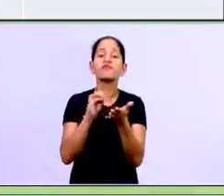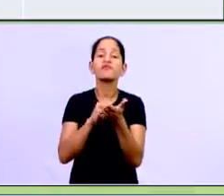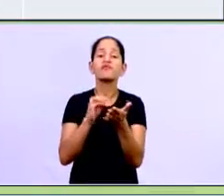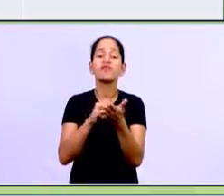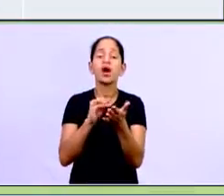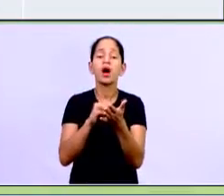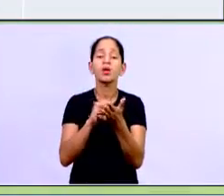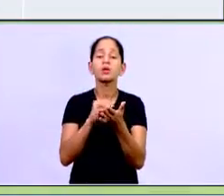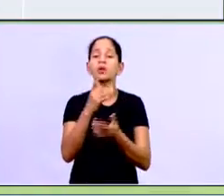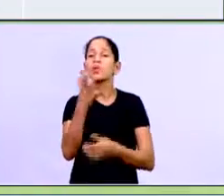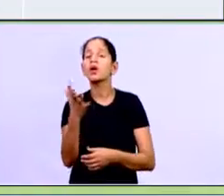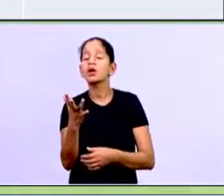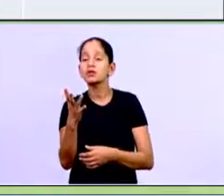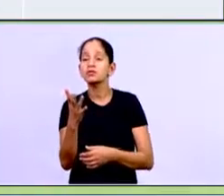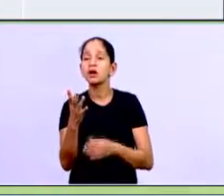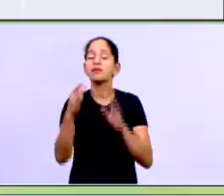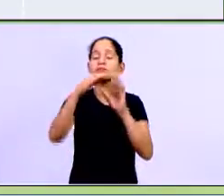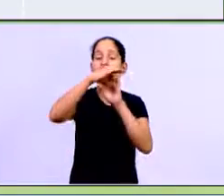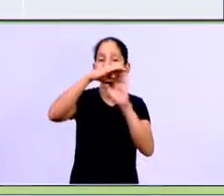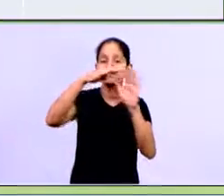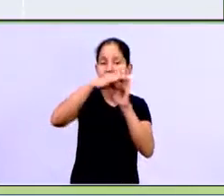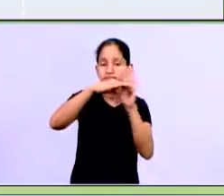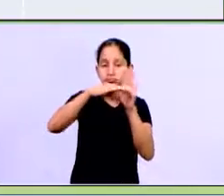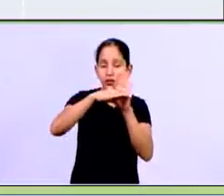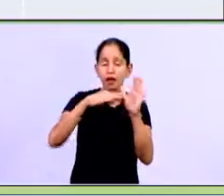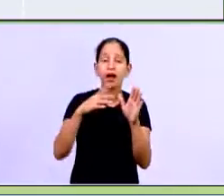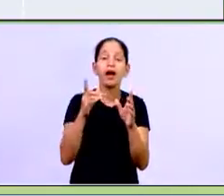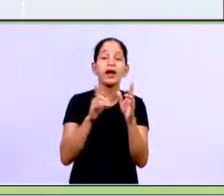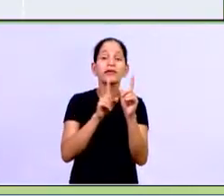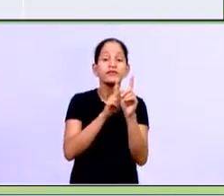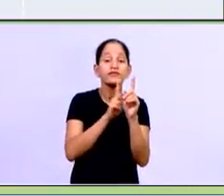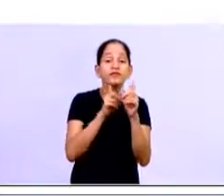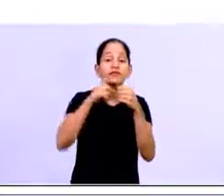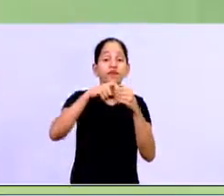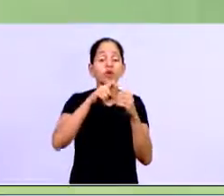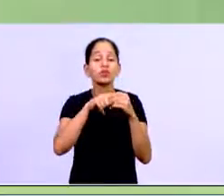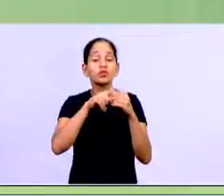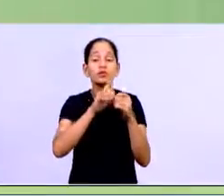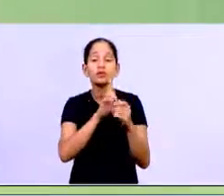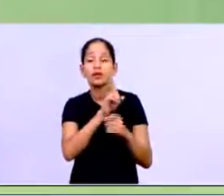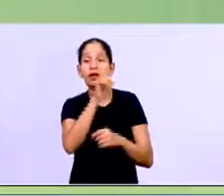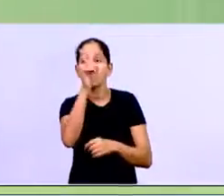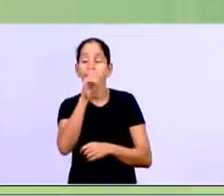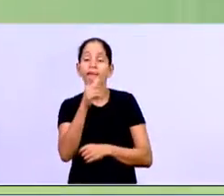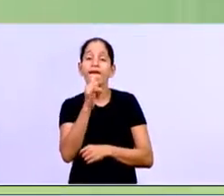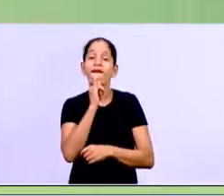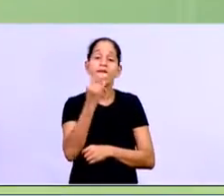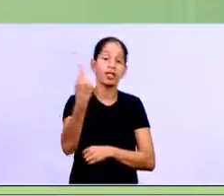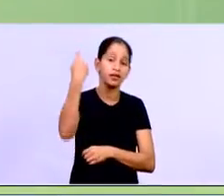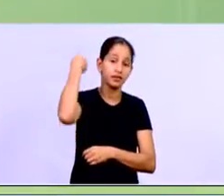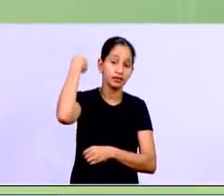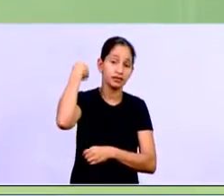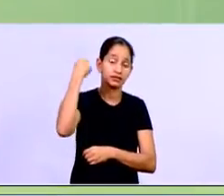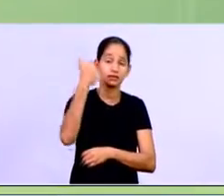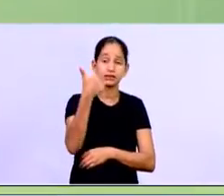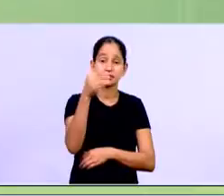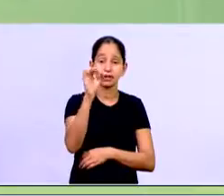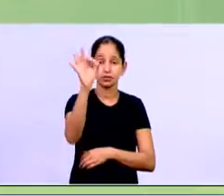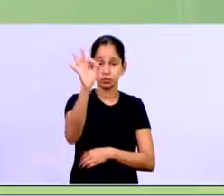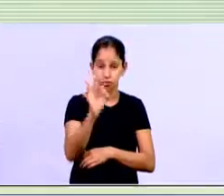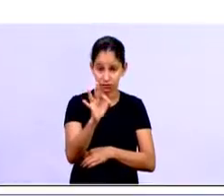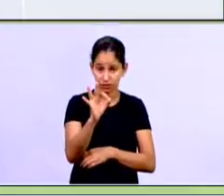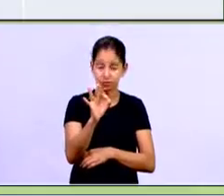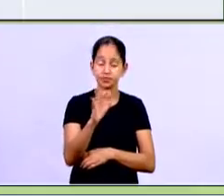e aí você observa lá na última coluna, 10 mil. Voltando aqui, a minha taxa é 10%. Então eu vou